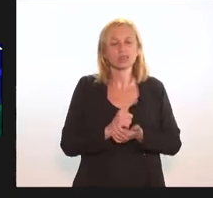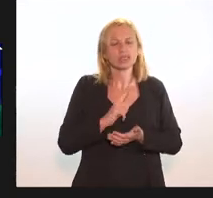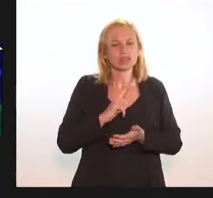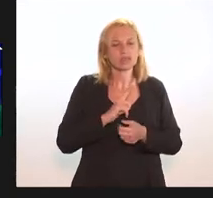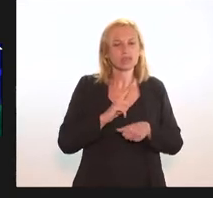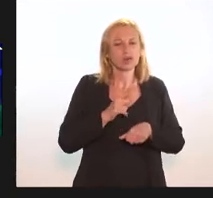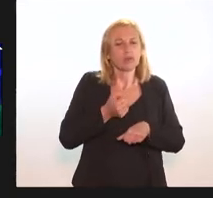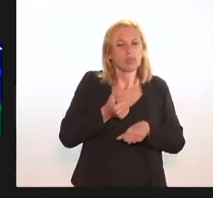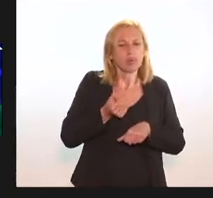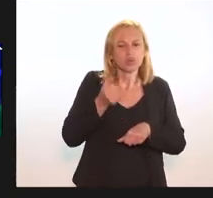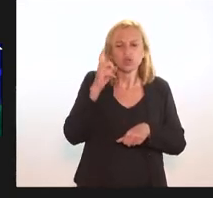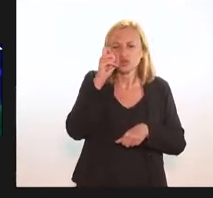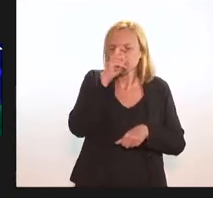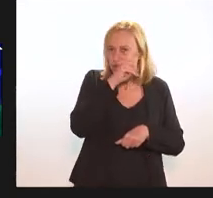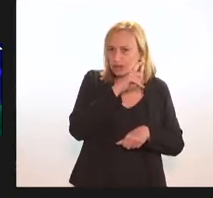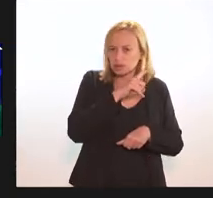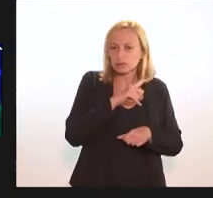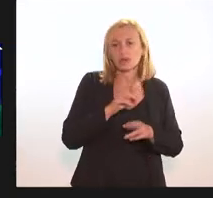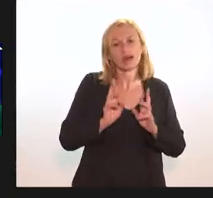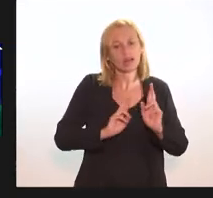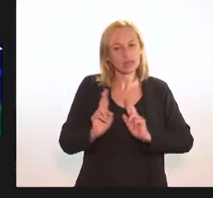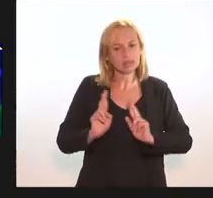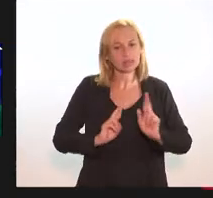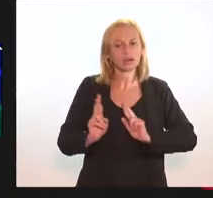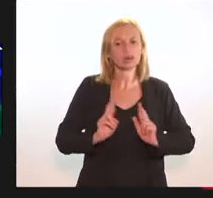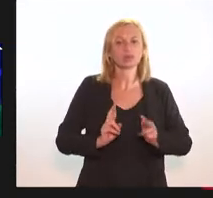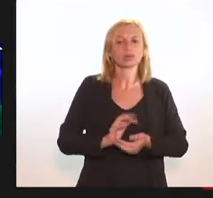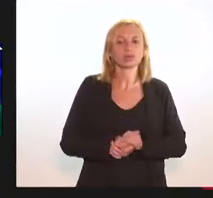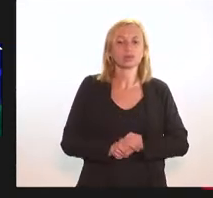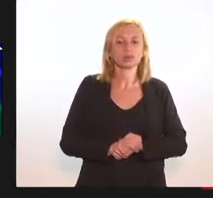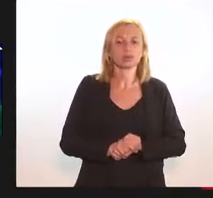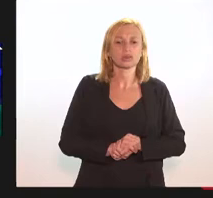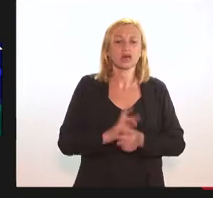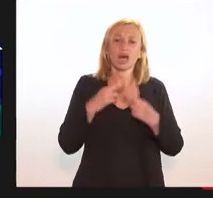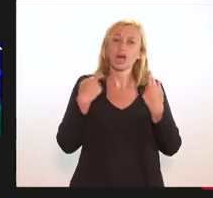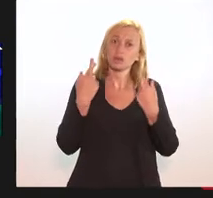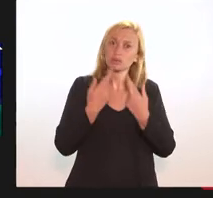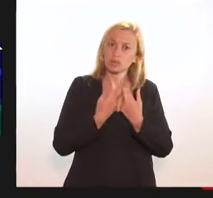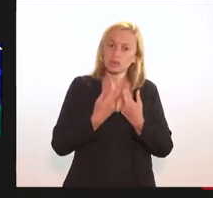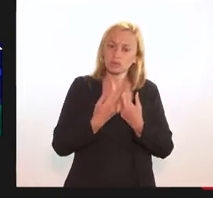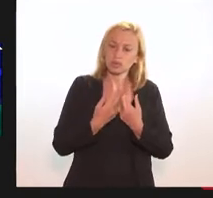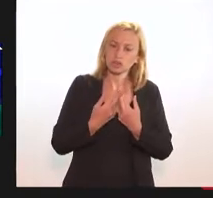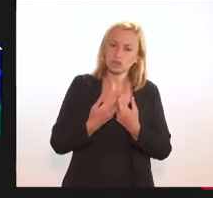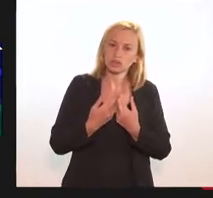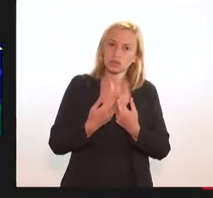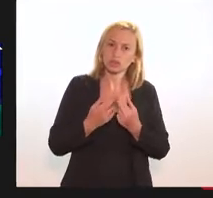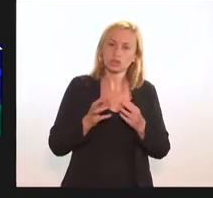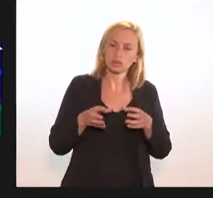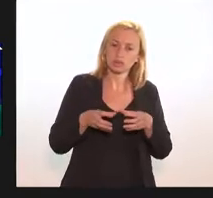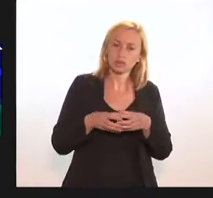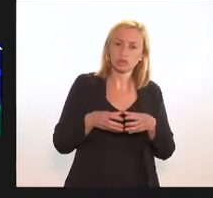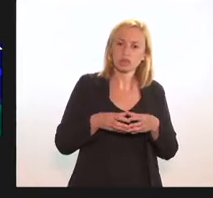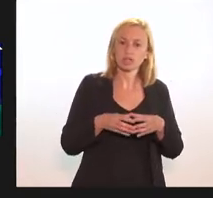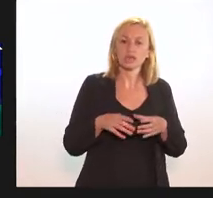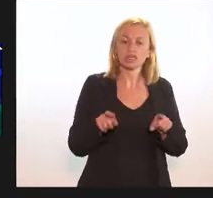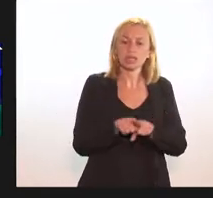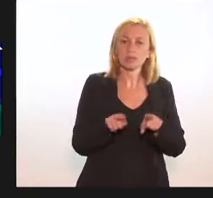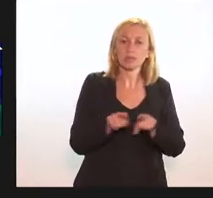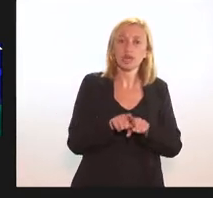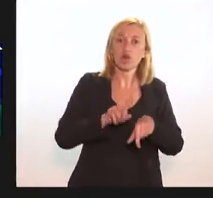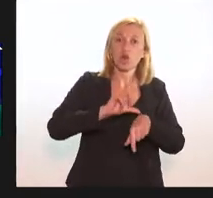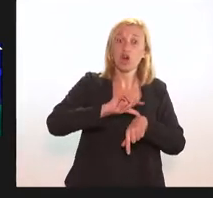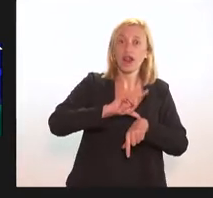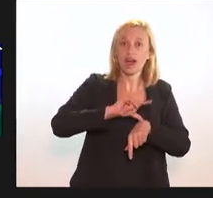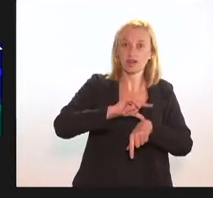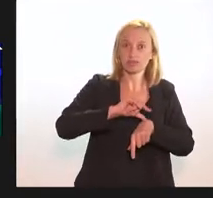um pouco de dificuldade em relação das reuniões, das comissões e o horário do